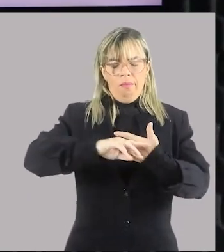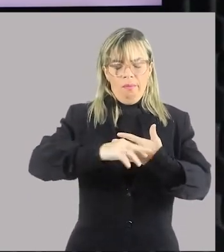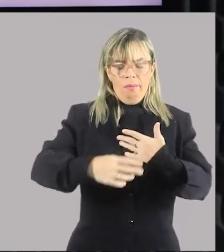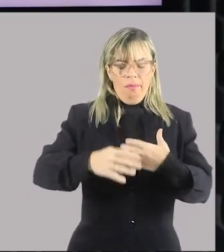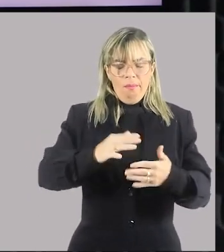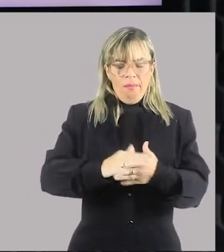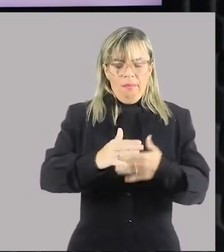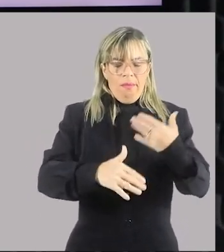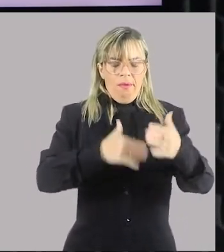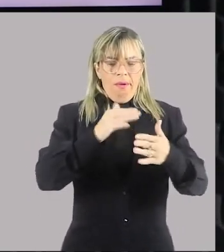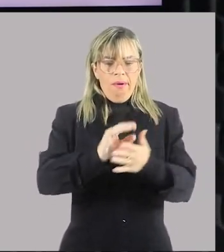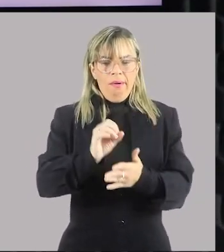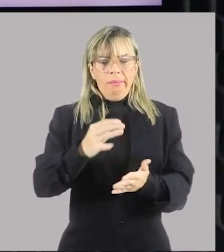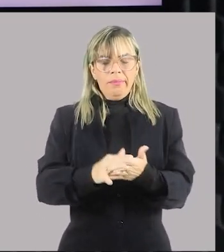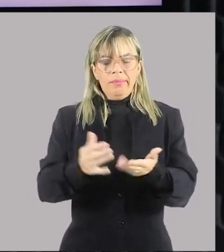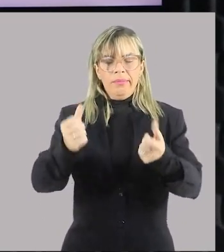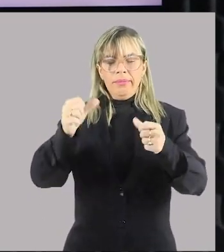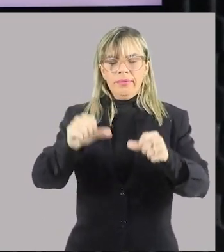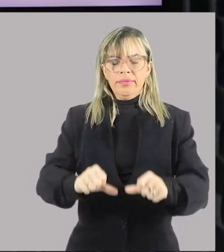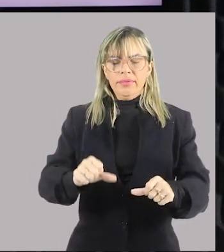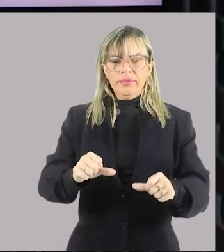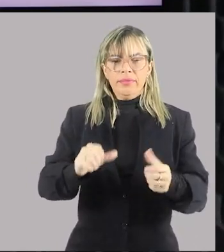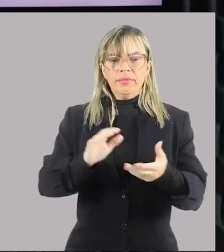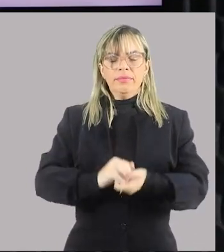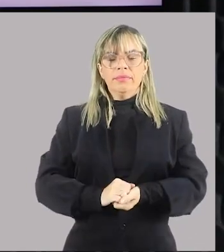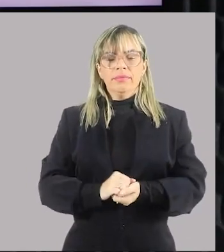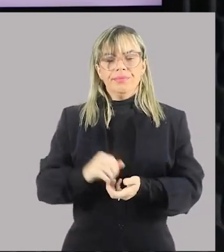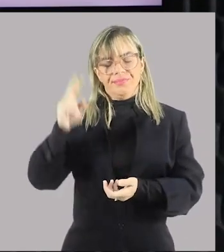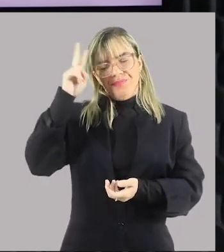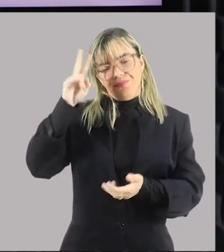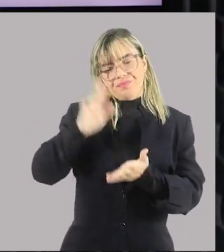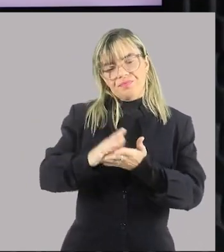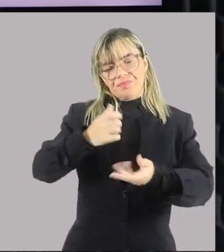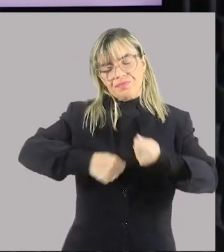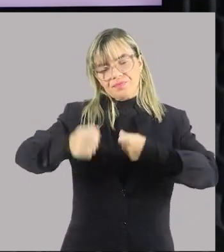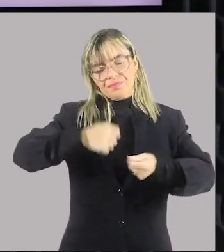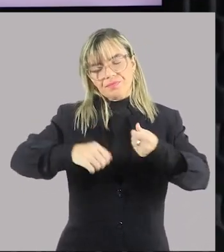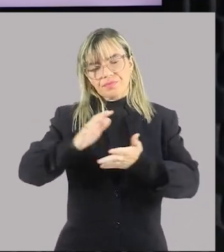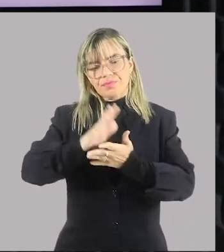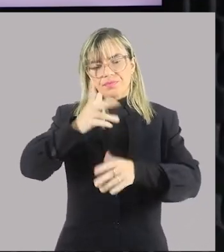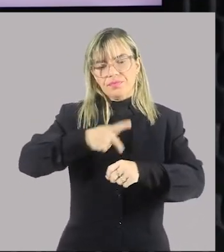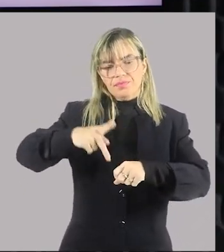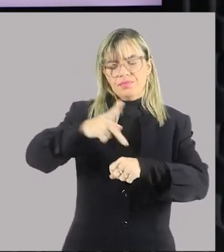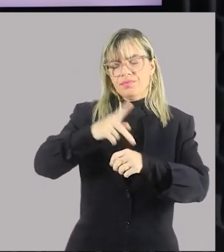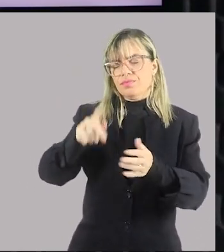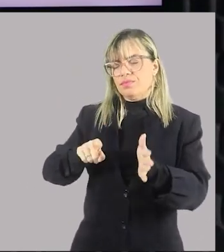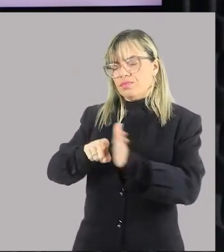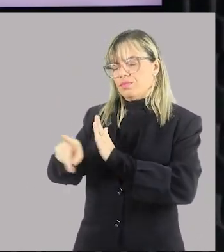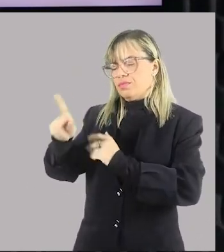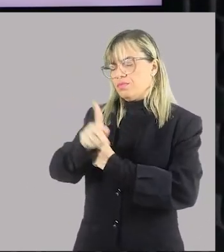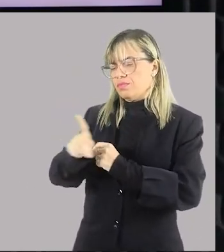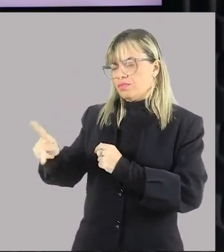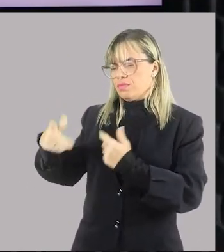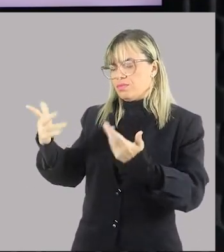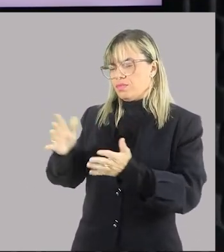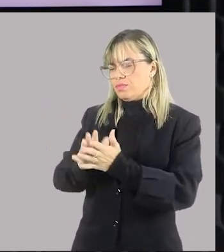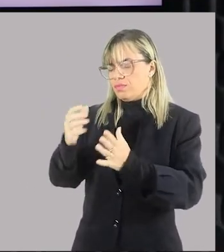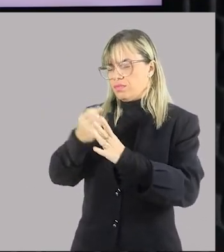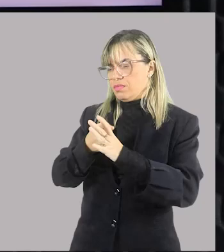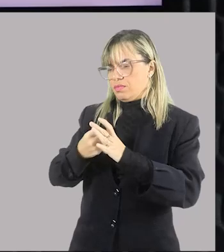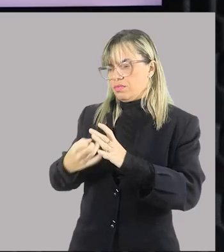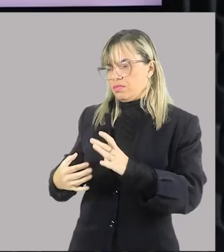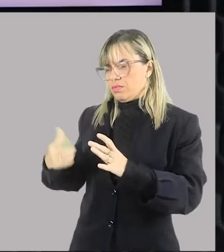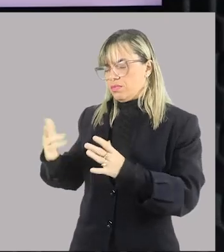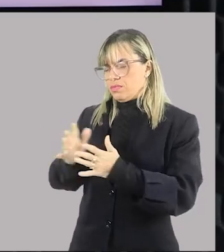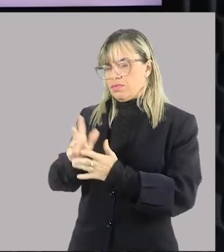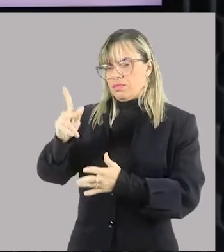não crescimento, ok? Da economia de um país. Então, professor, todo país é caracterizado